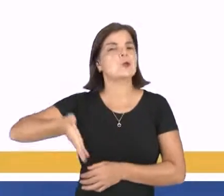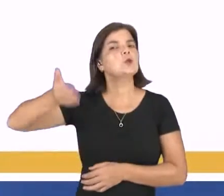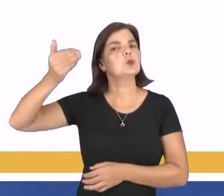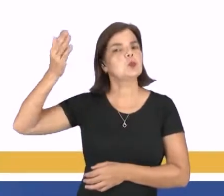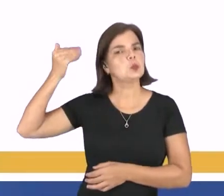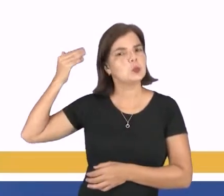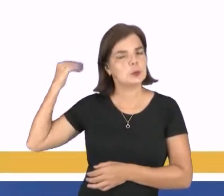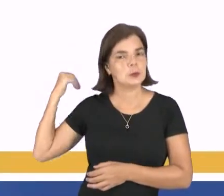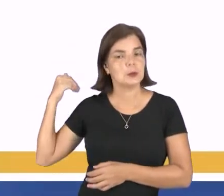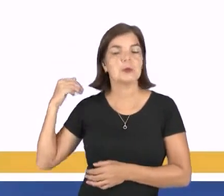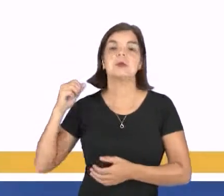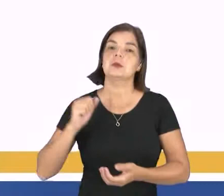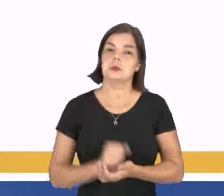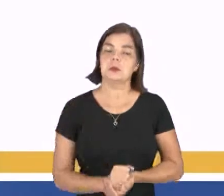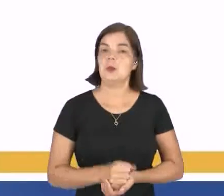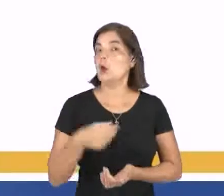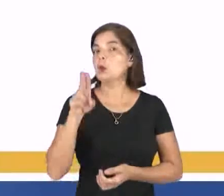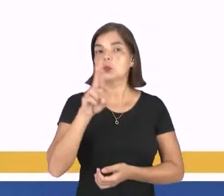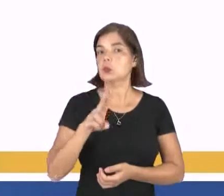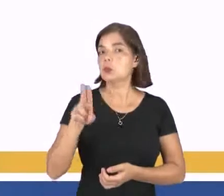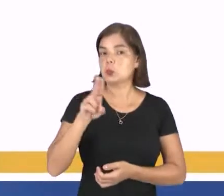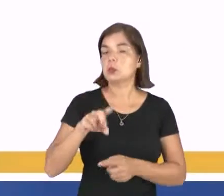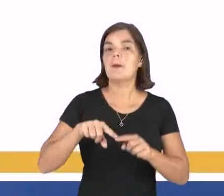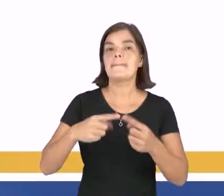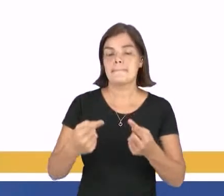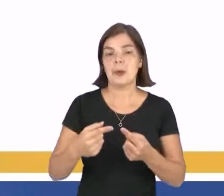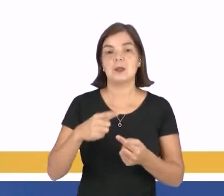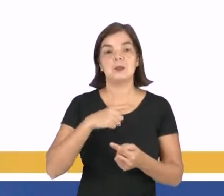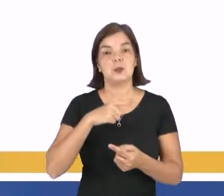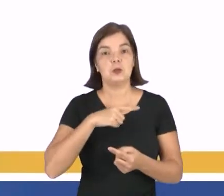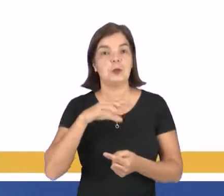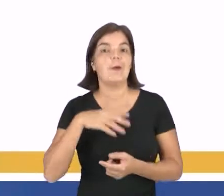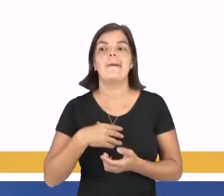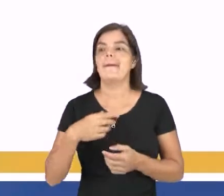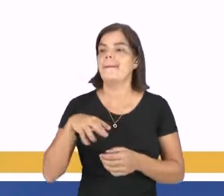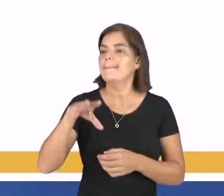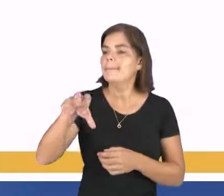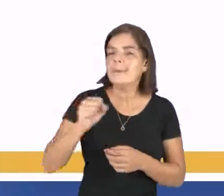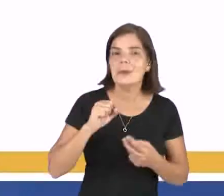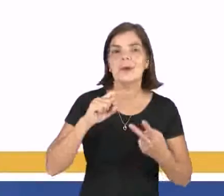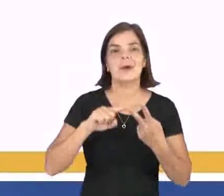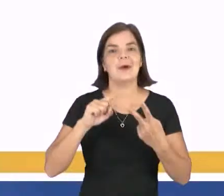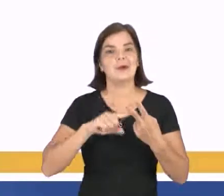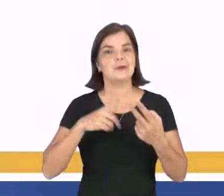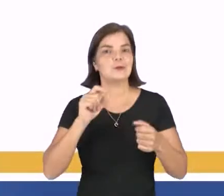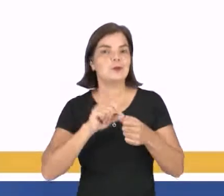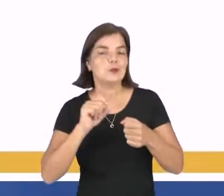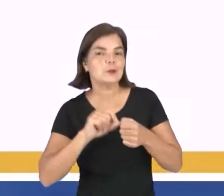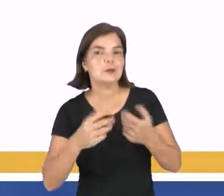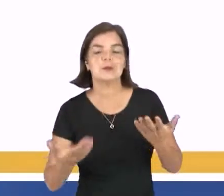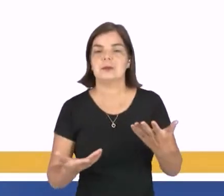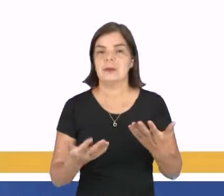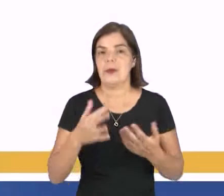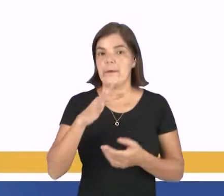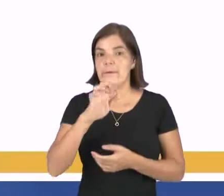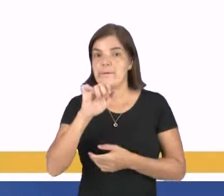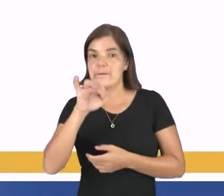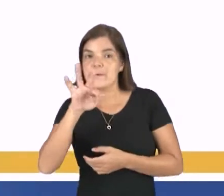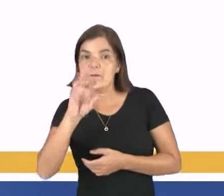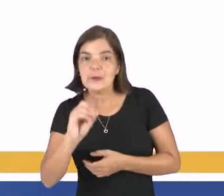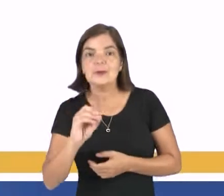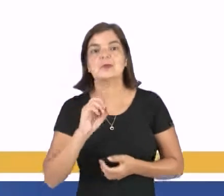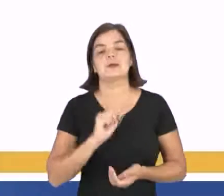pretérito-mais-que-perfeito não usamos nós usamos muito eu tinha buscado eu tinha feito mas não usamos mais dessa forma